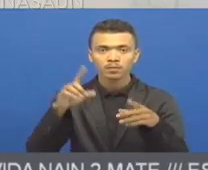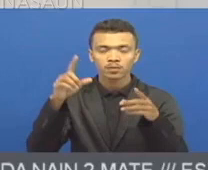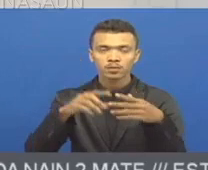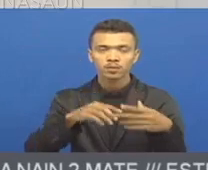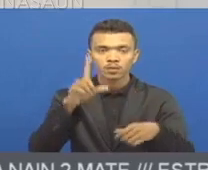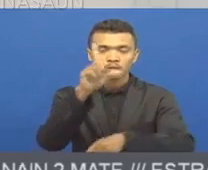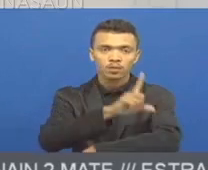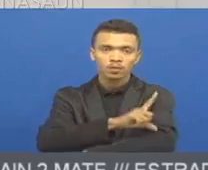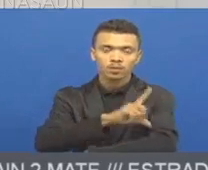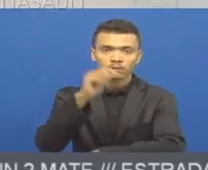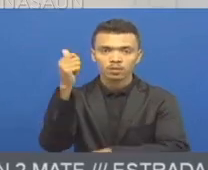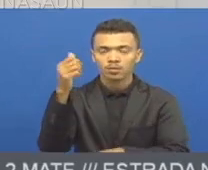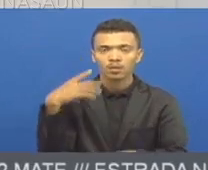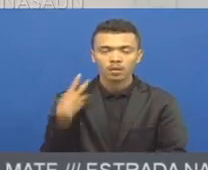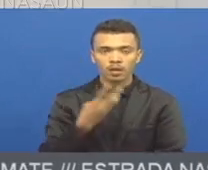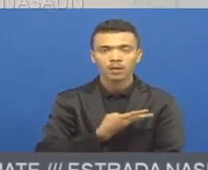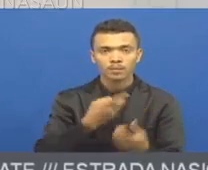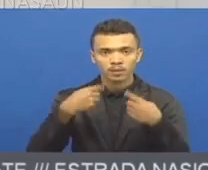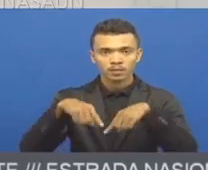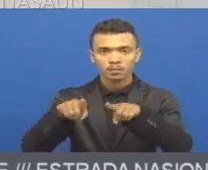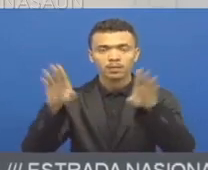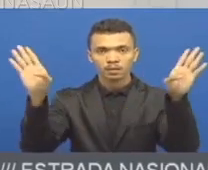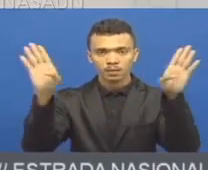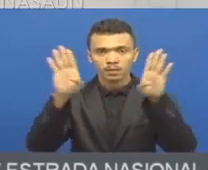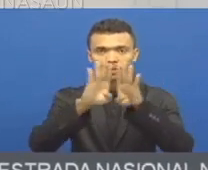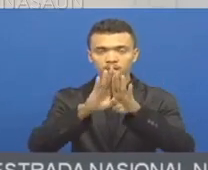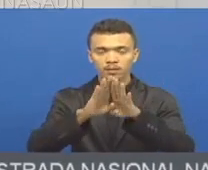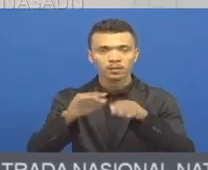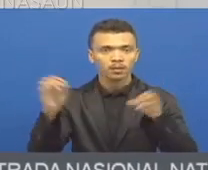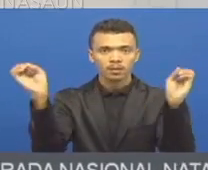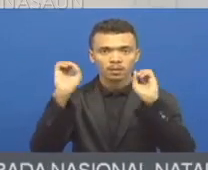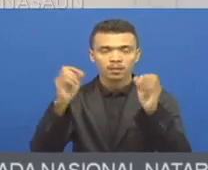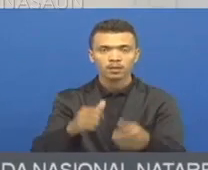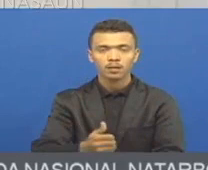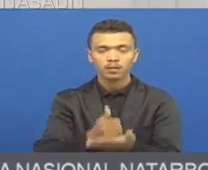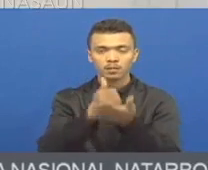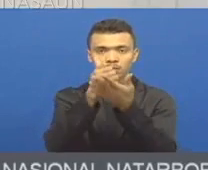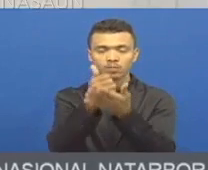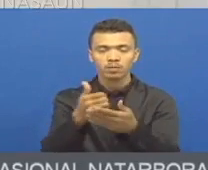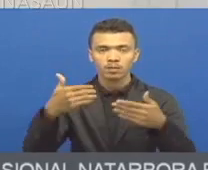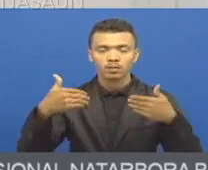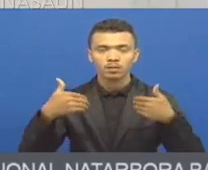Sanulu, ami se ba taca diretamente, care se la coi a tu contribui ba ihe